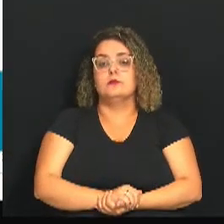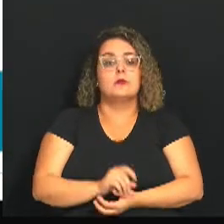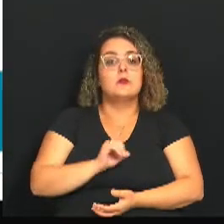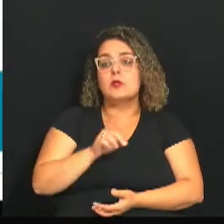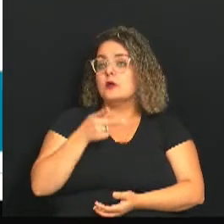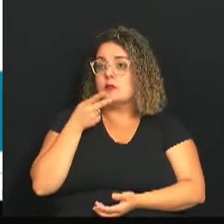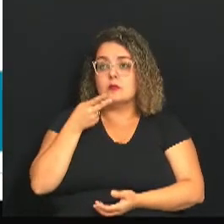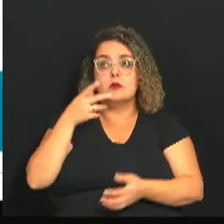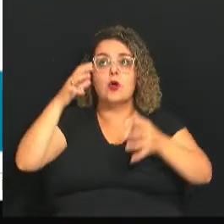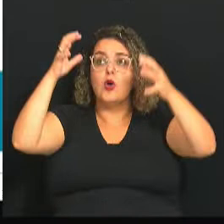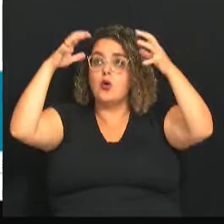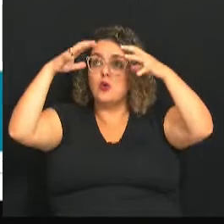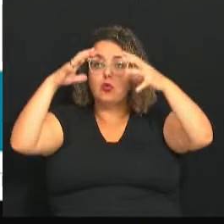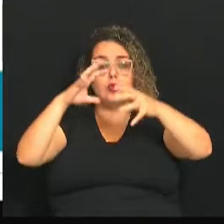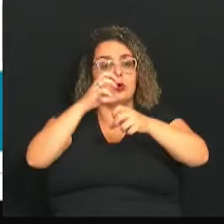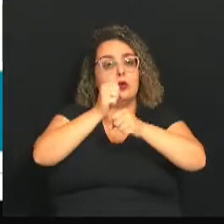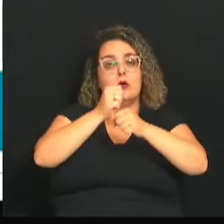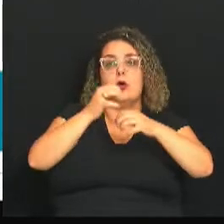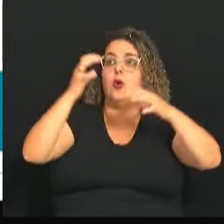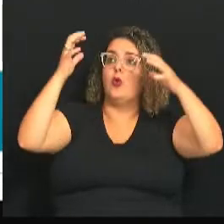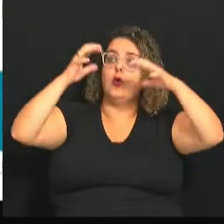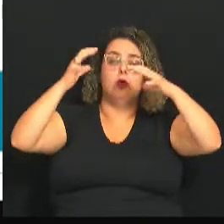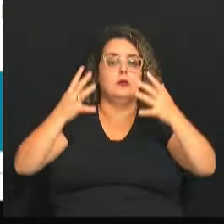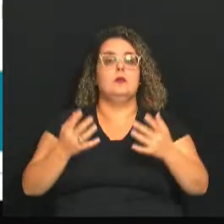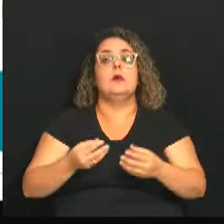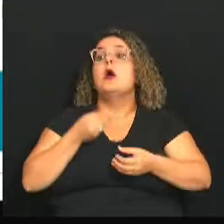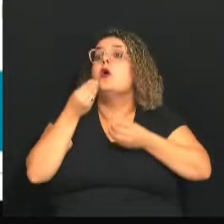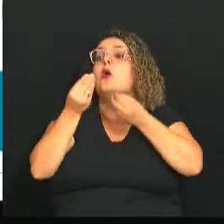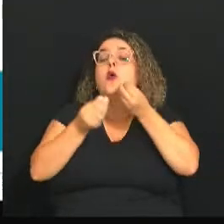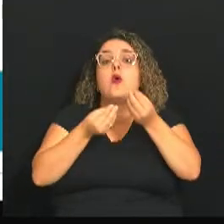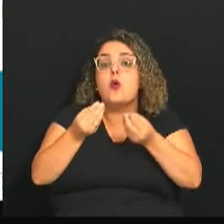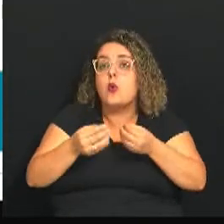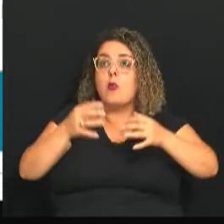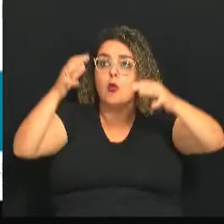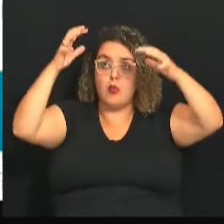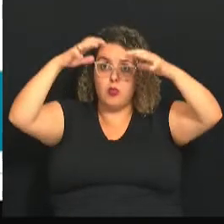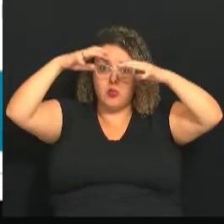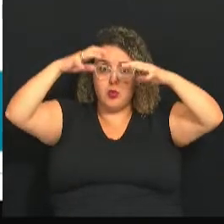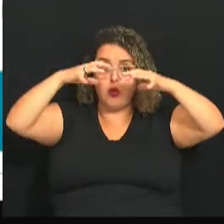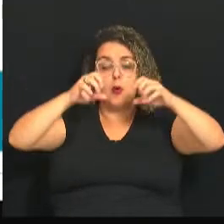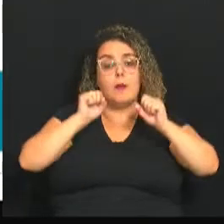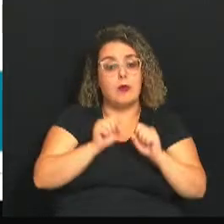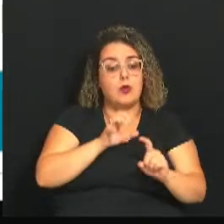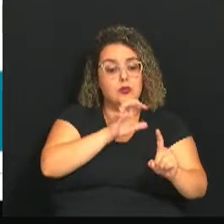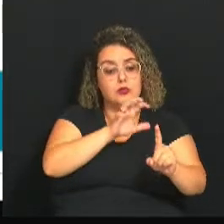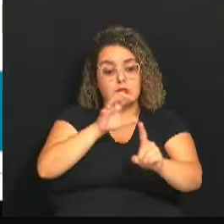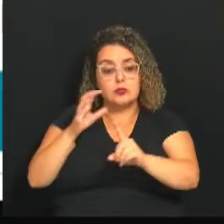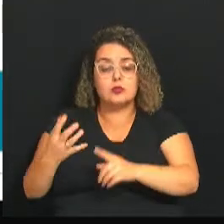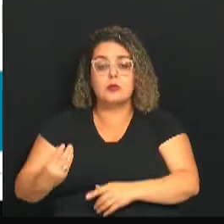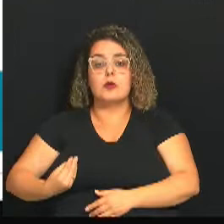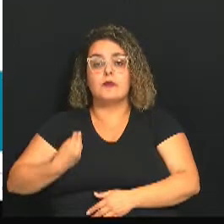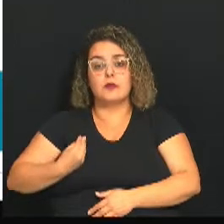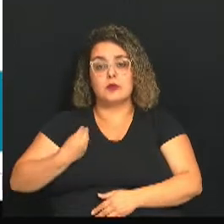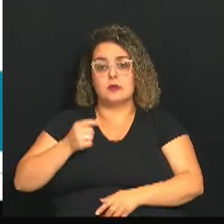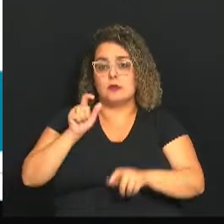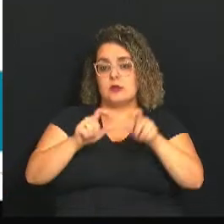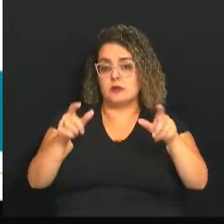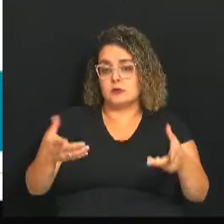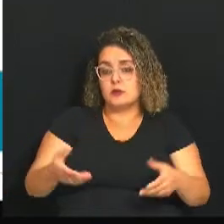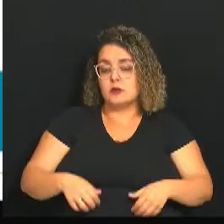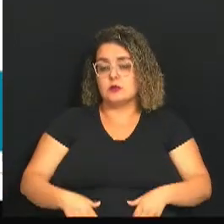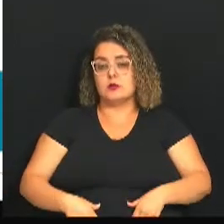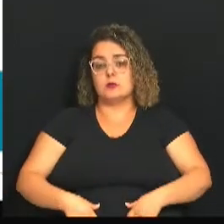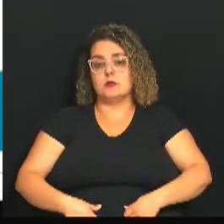chover forte, mas dizer como que essa chuva forte pode afetar as vidas das pessoas. Né? Isso tem